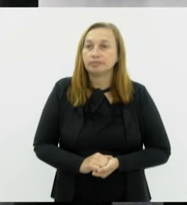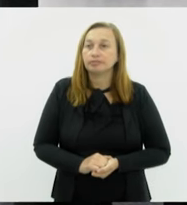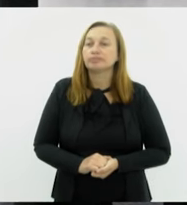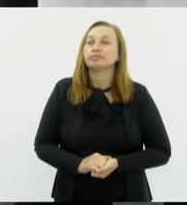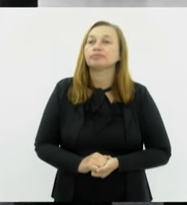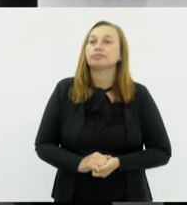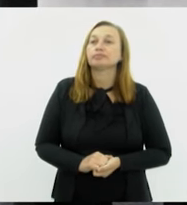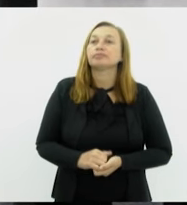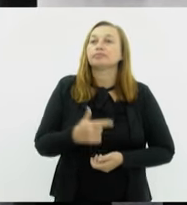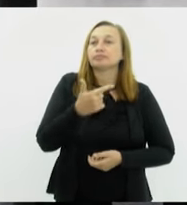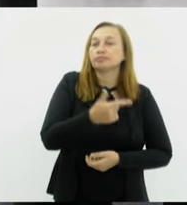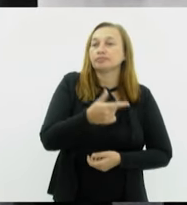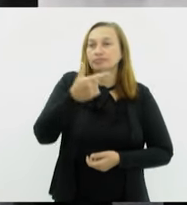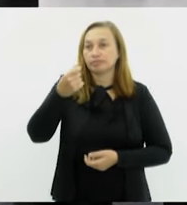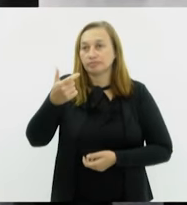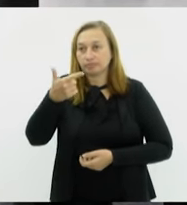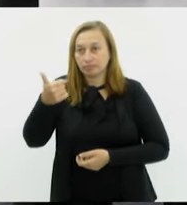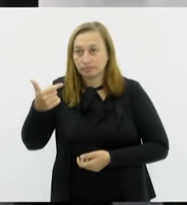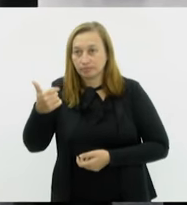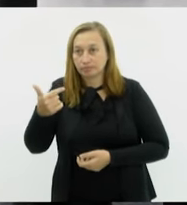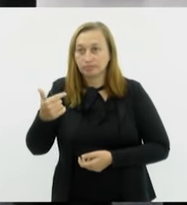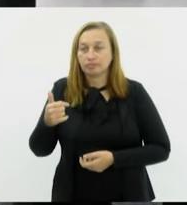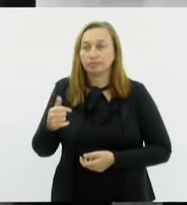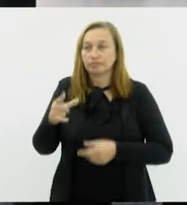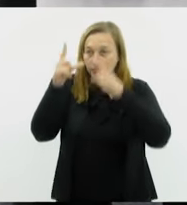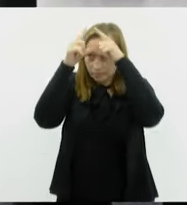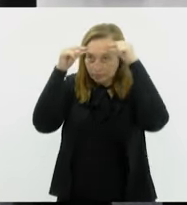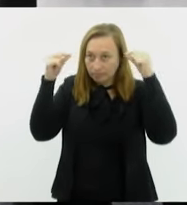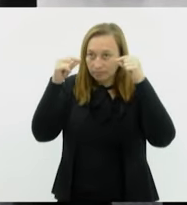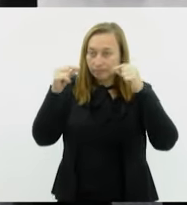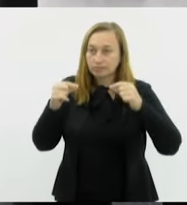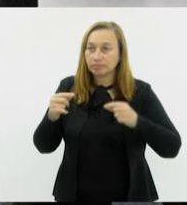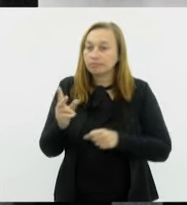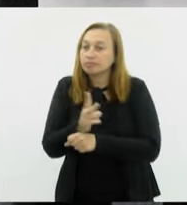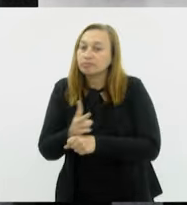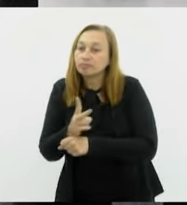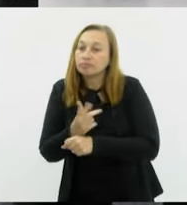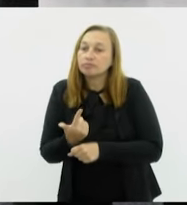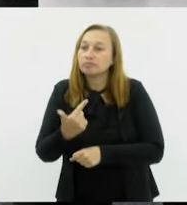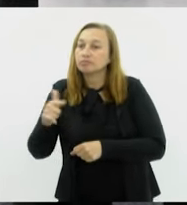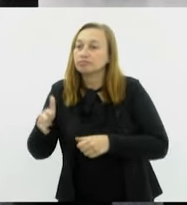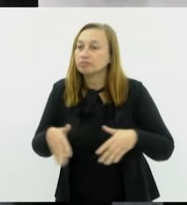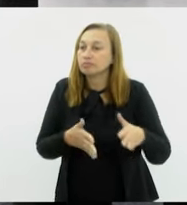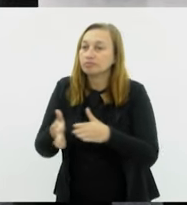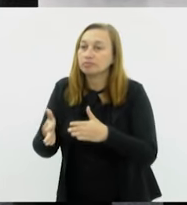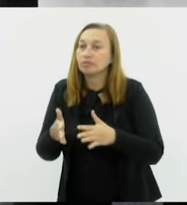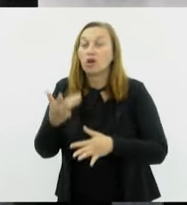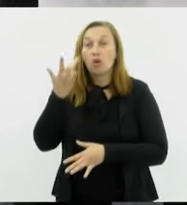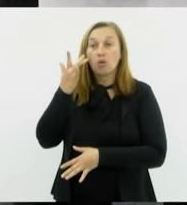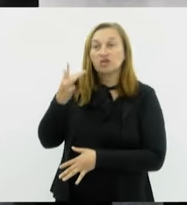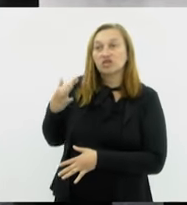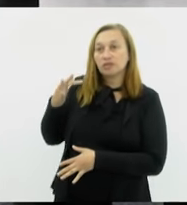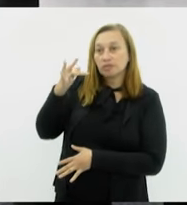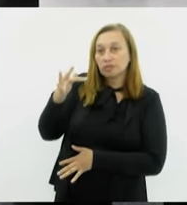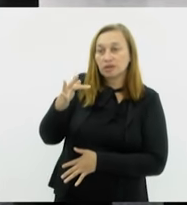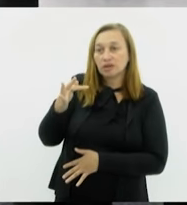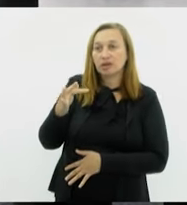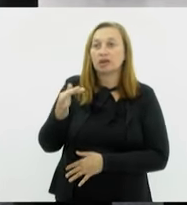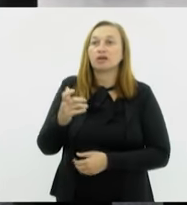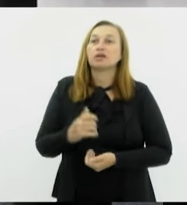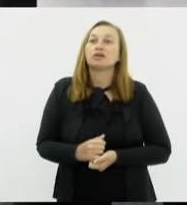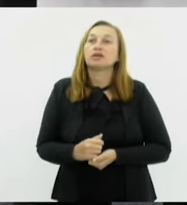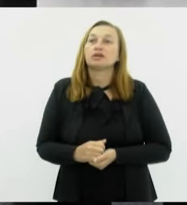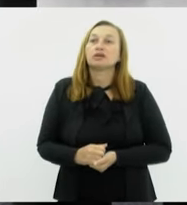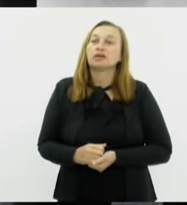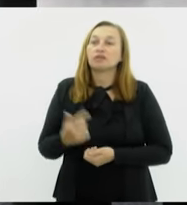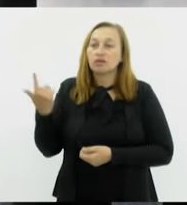uma decisão de buscar outros caminhos. Acho que, muito em breve, quem sabe, ela vai alcançar